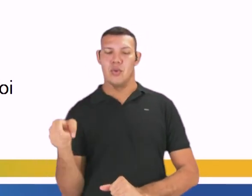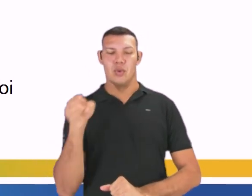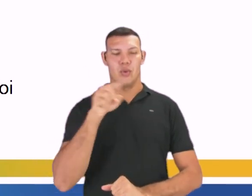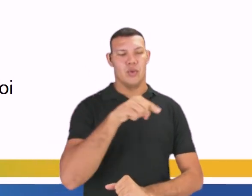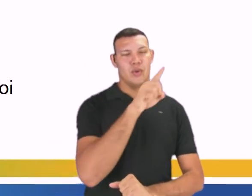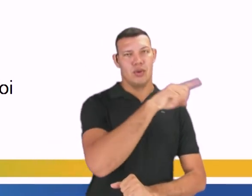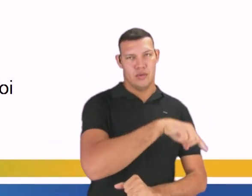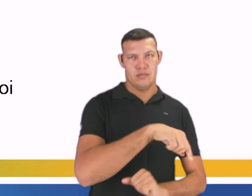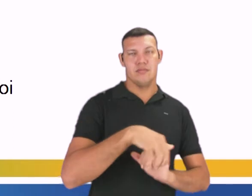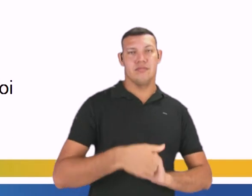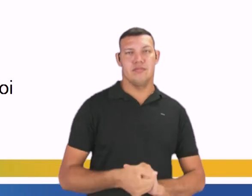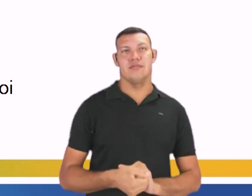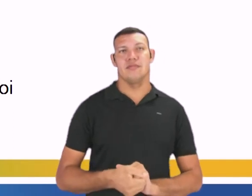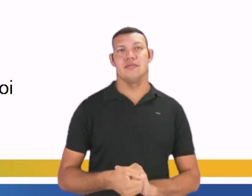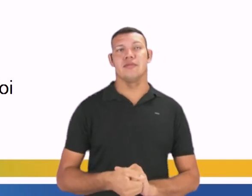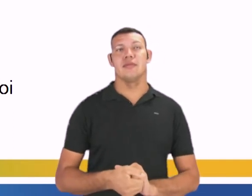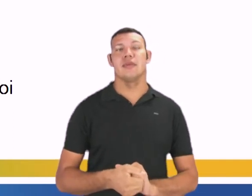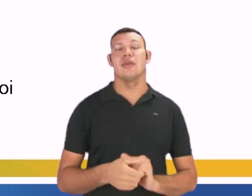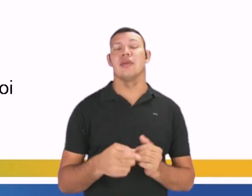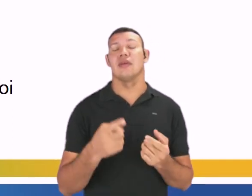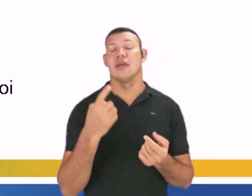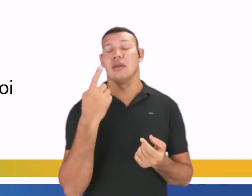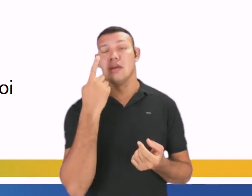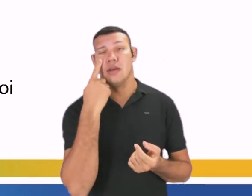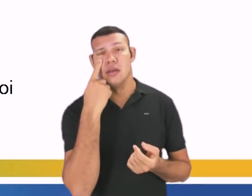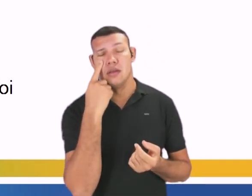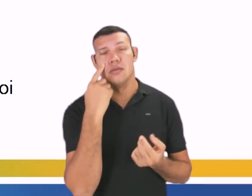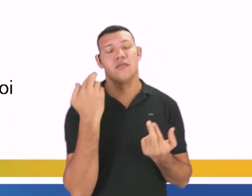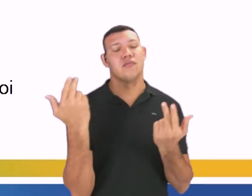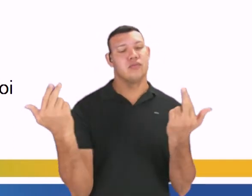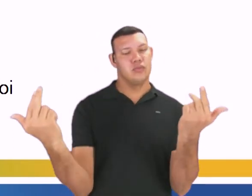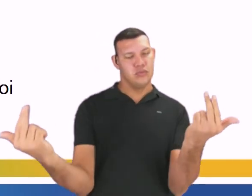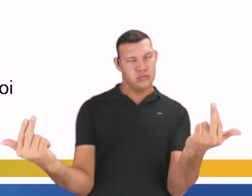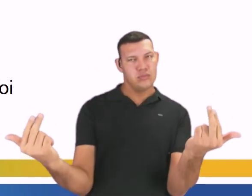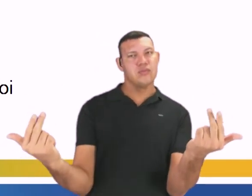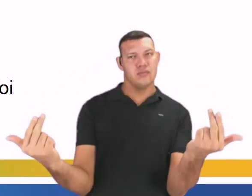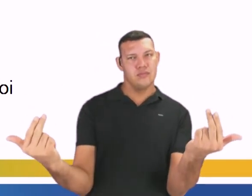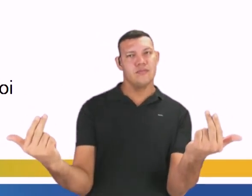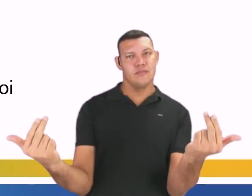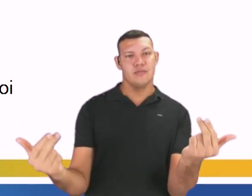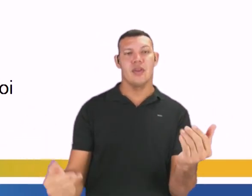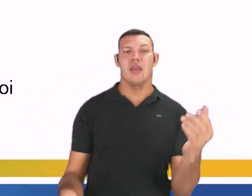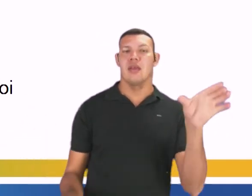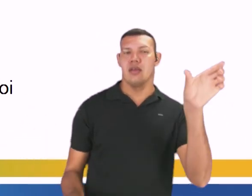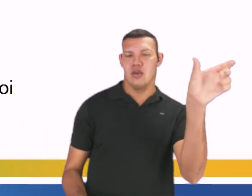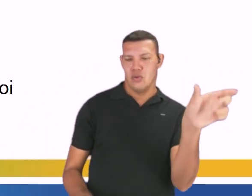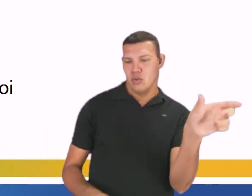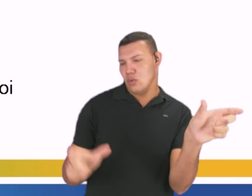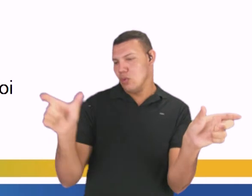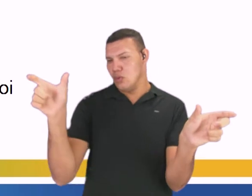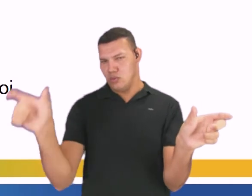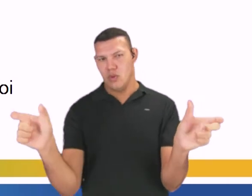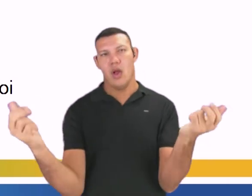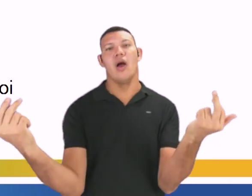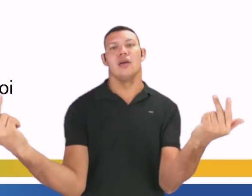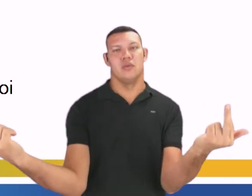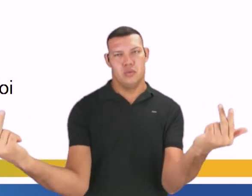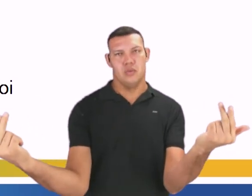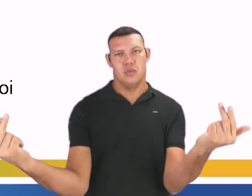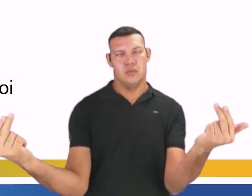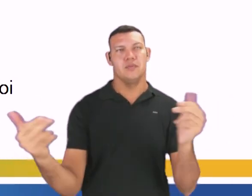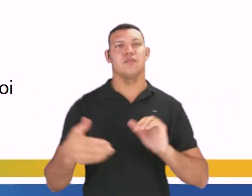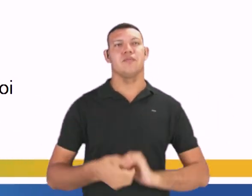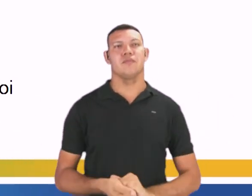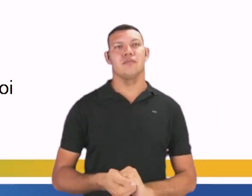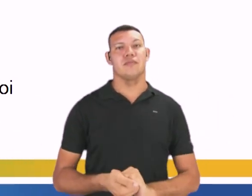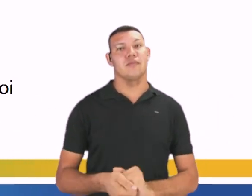com um denominador, então você terá que igualar esses denominadores tanto no primeiro membro quanto no segundo membro, né?